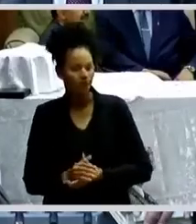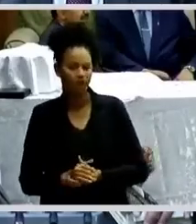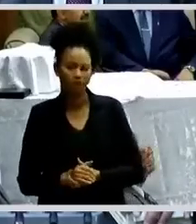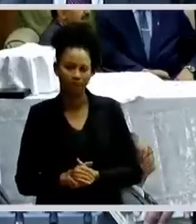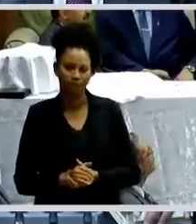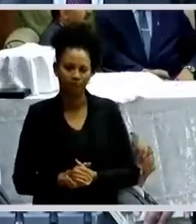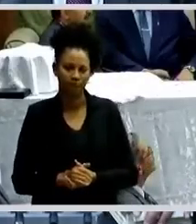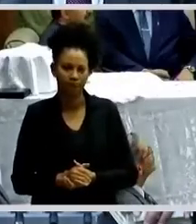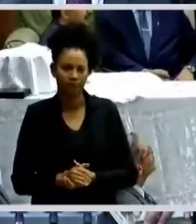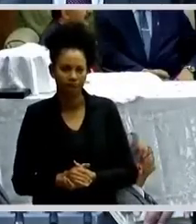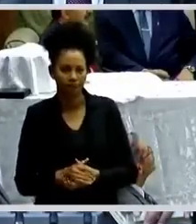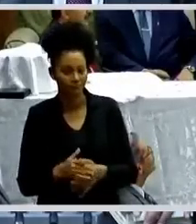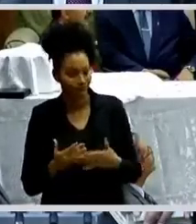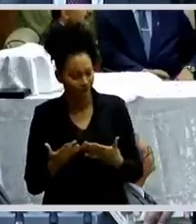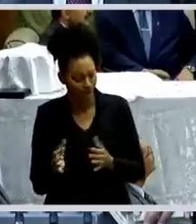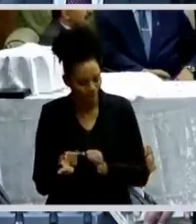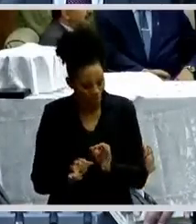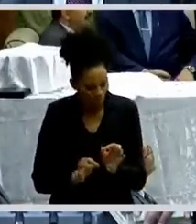fizeram um centrão.